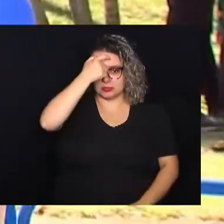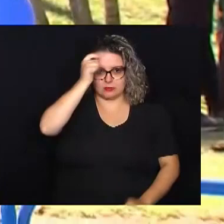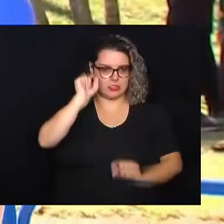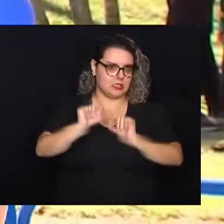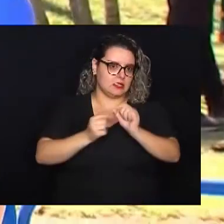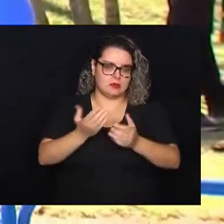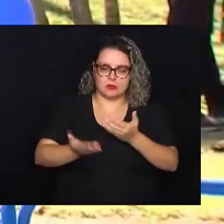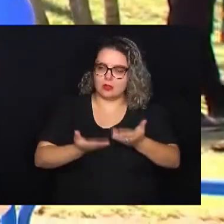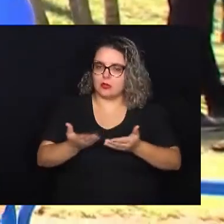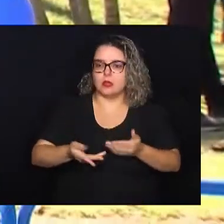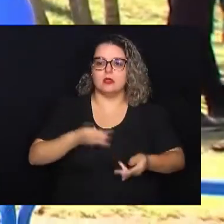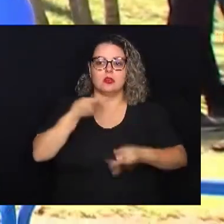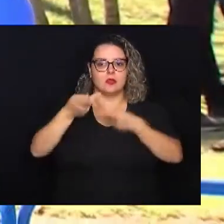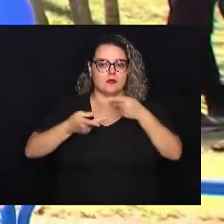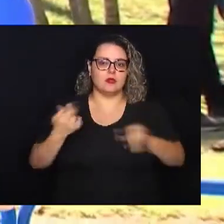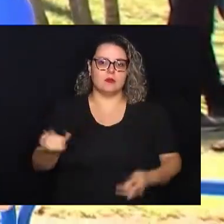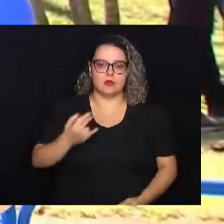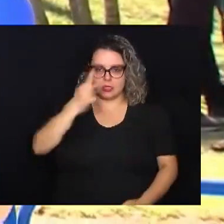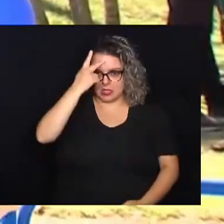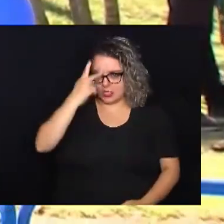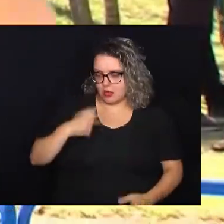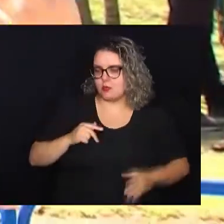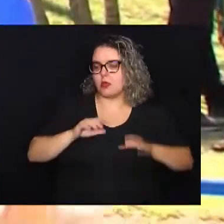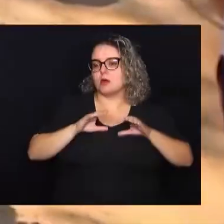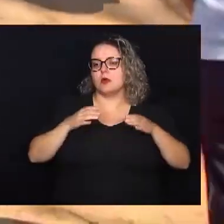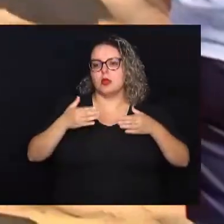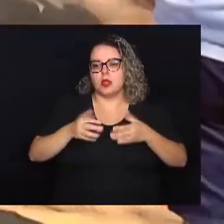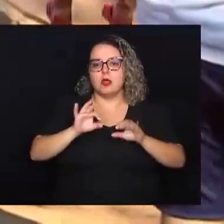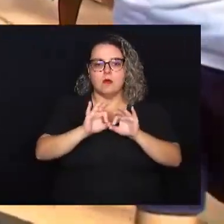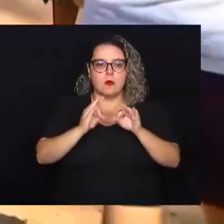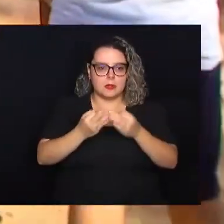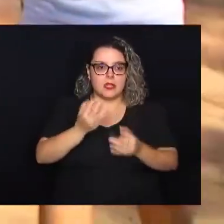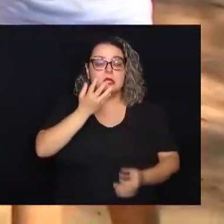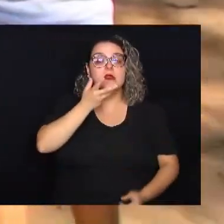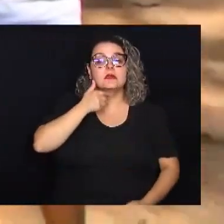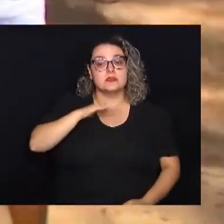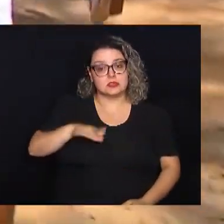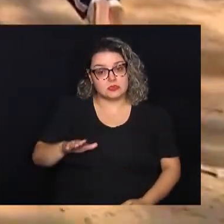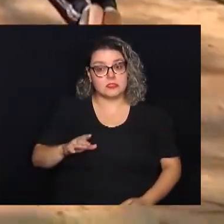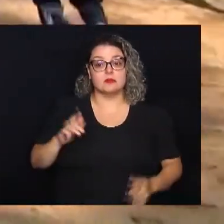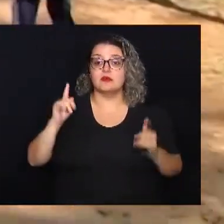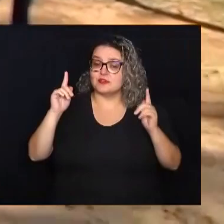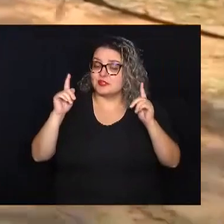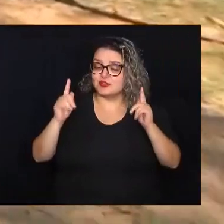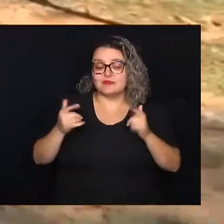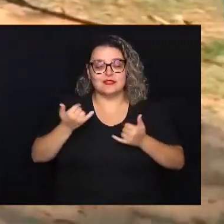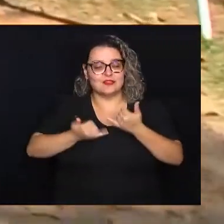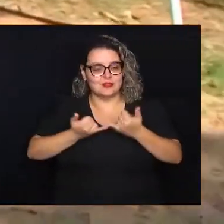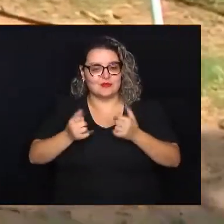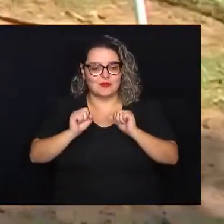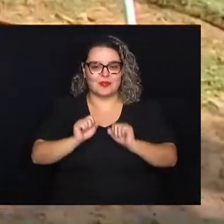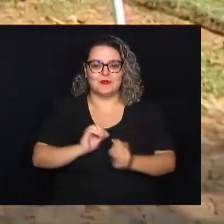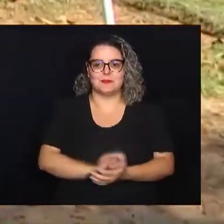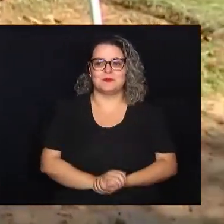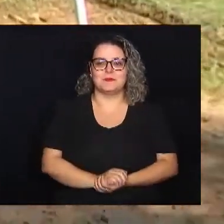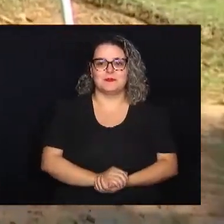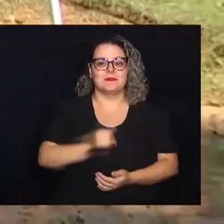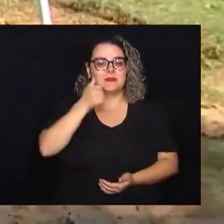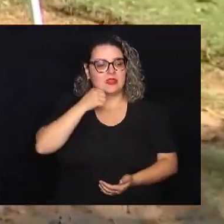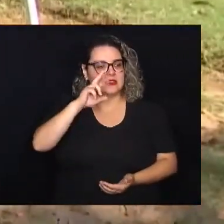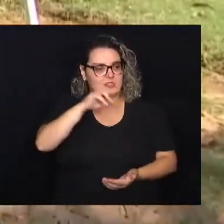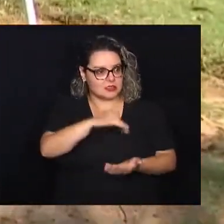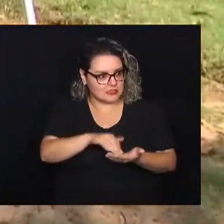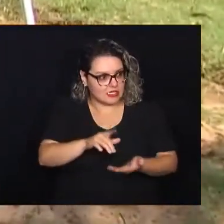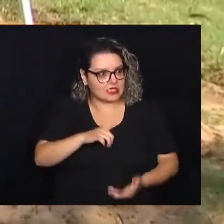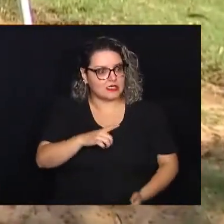quem fala da importância é a própria comunidade são os familiares são as crianças que aqui vão se divertir e poder brincar se era secretária tem